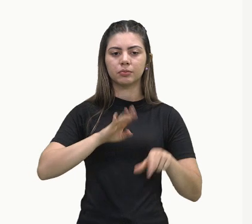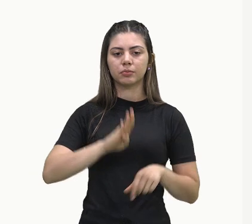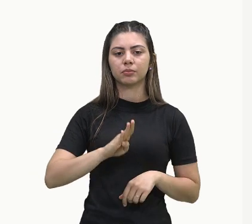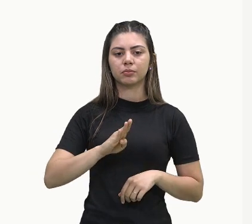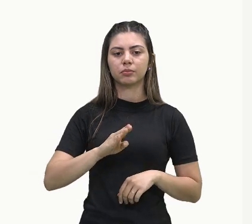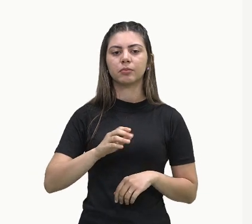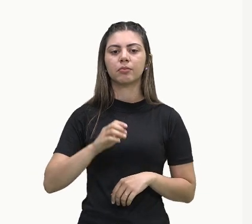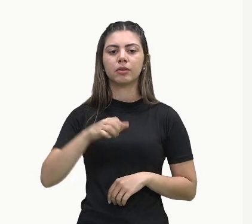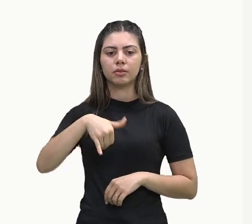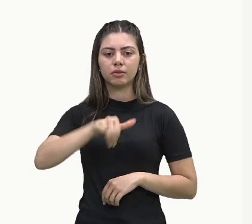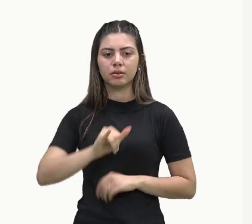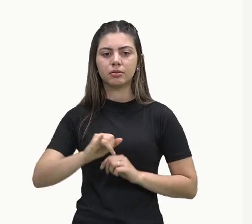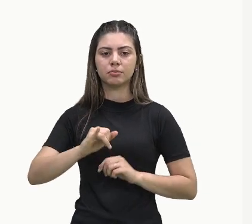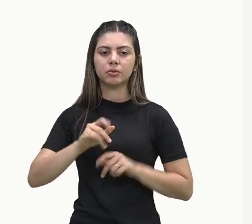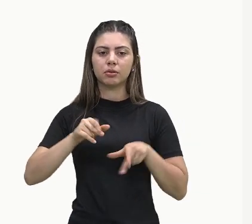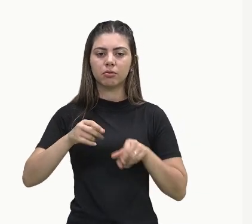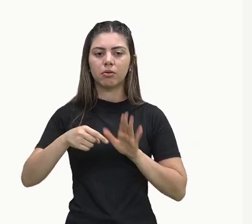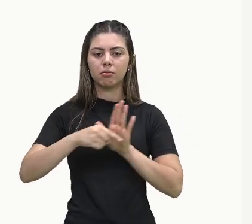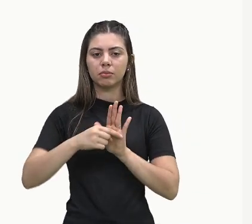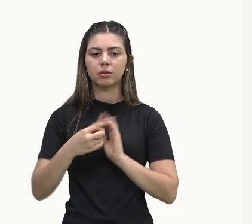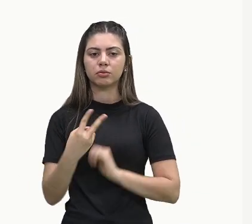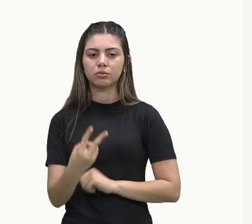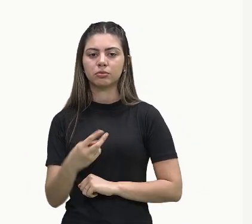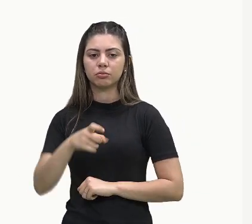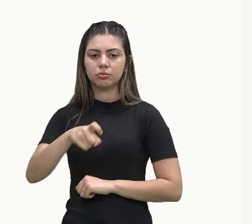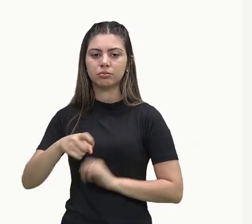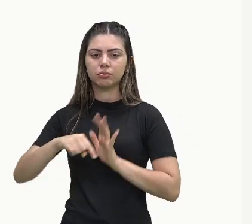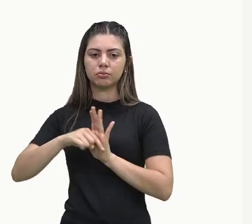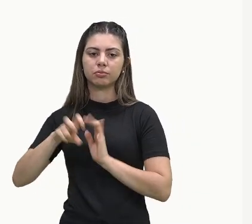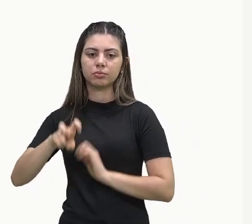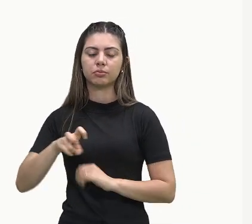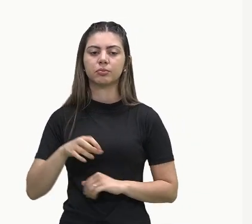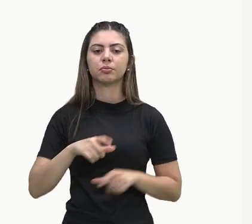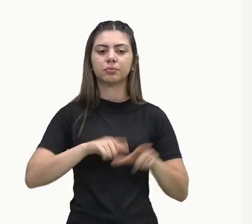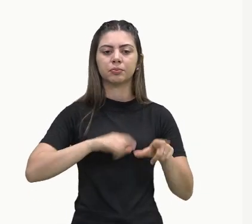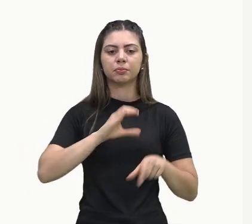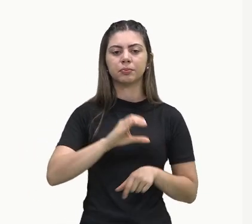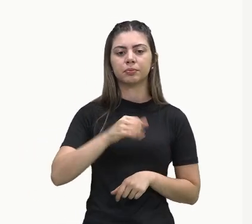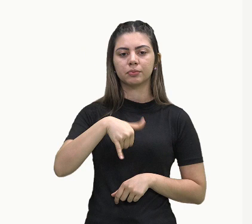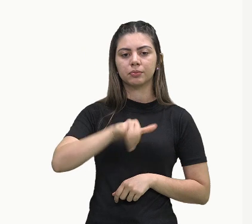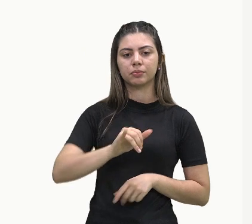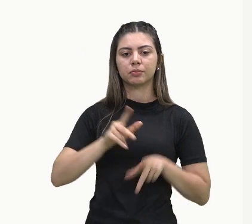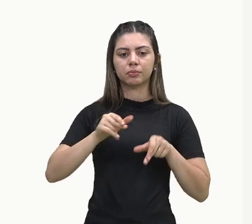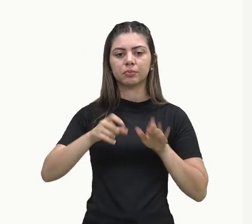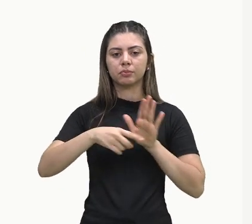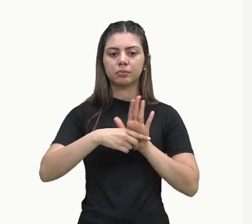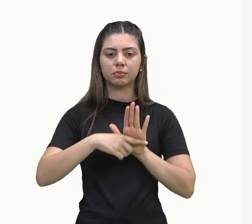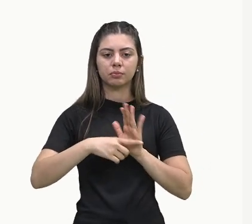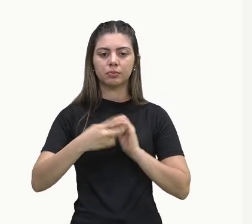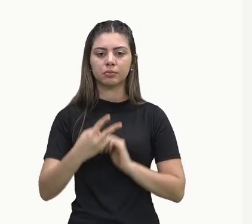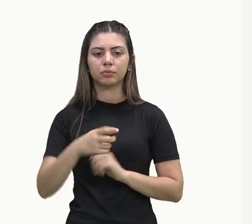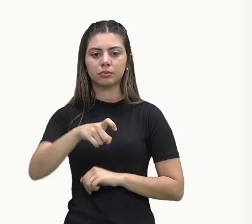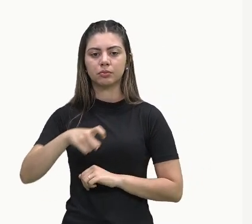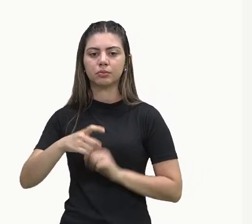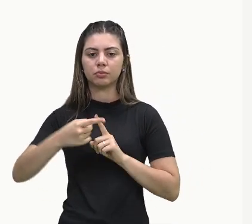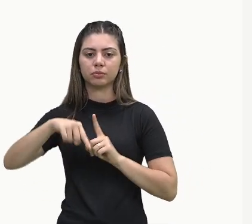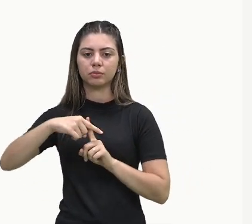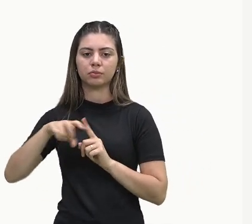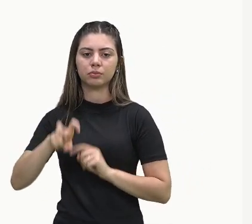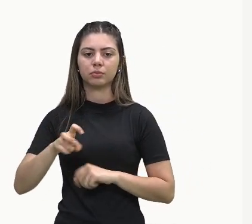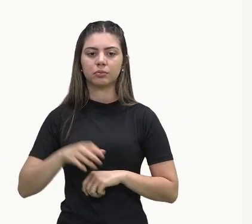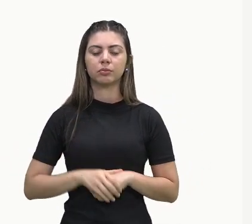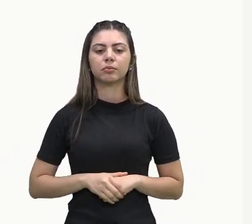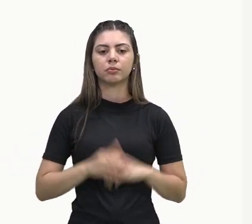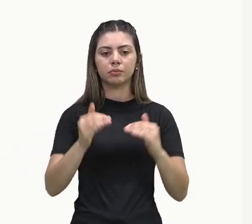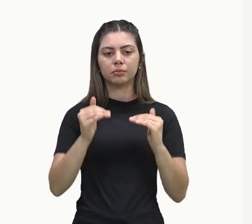y = -2x - 5 c y = 2x + 5